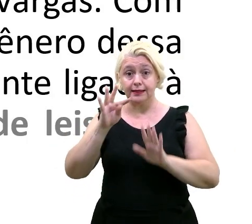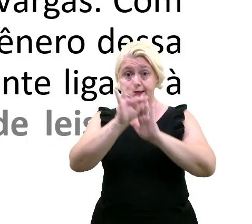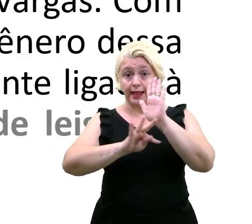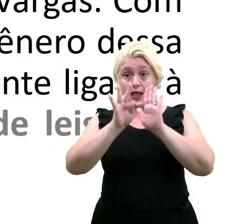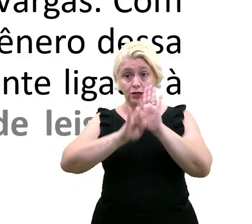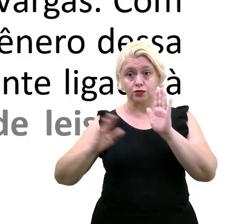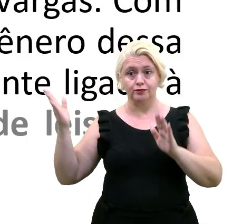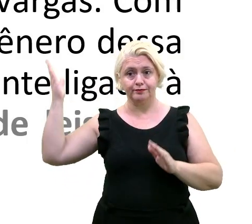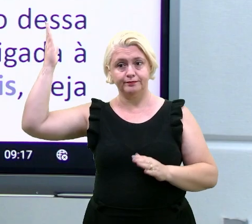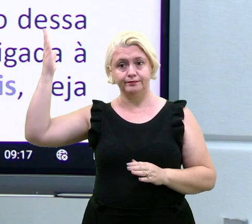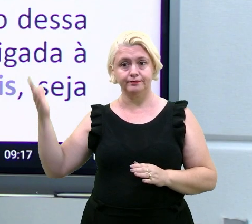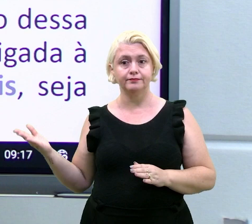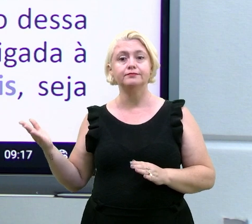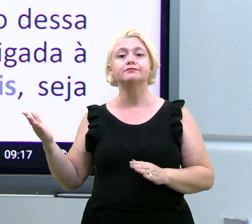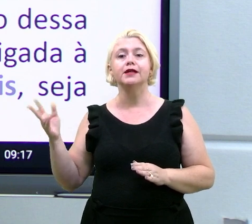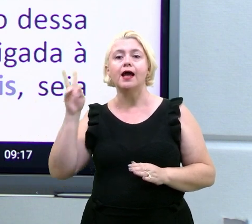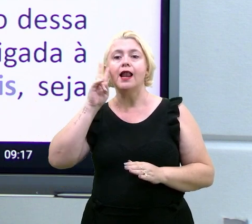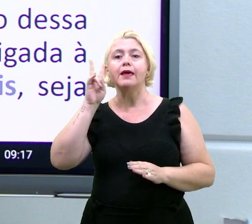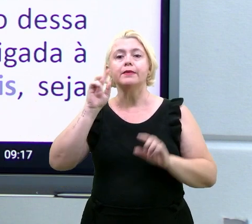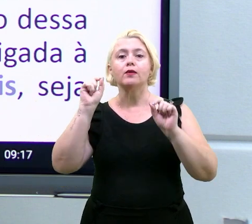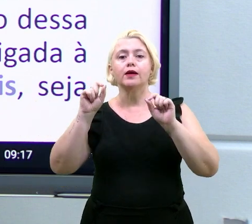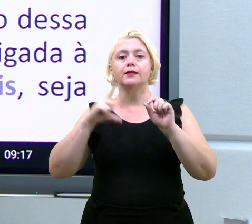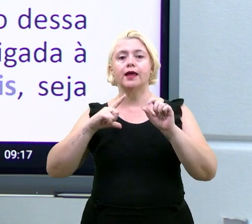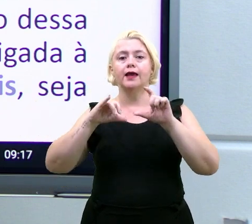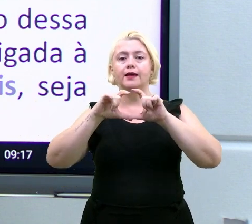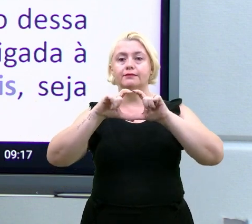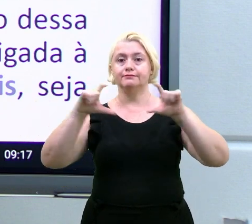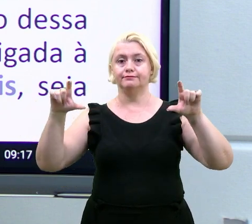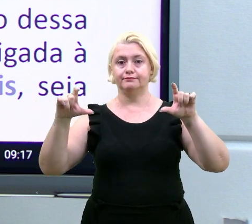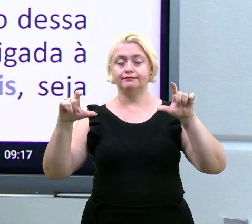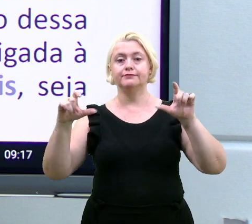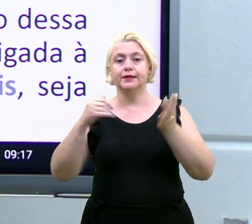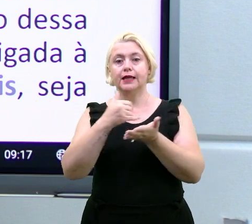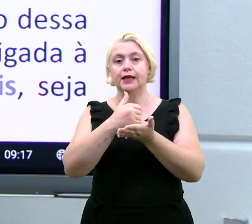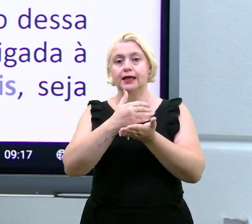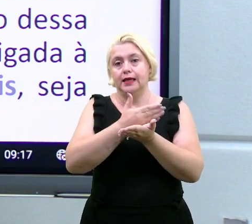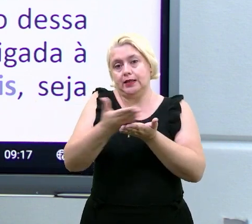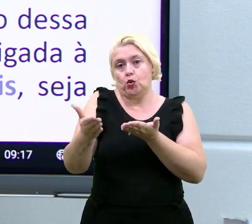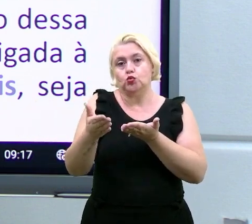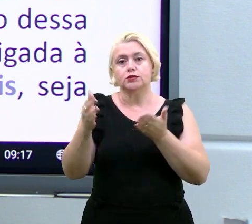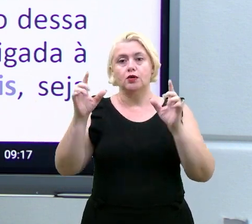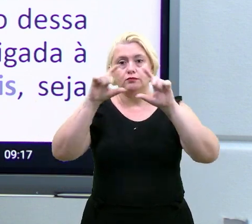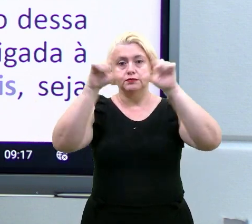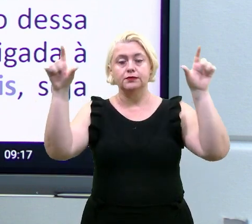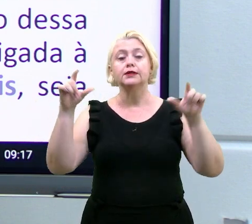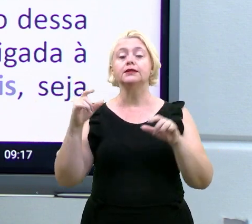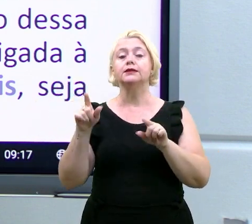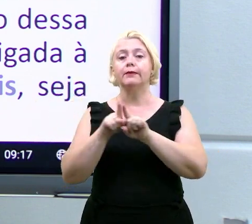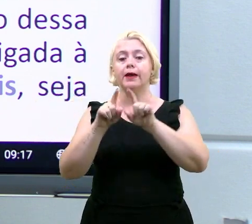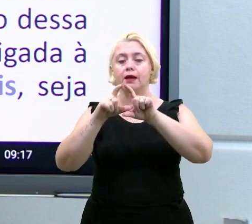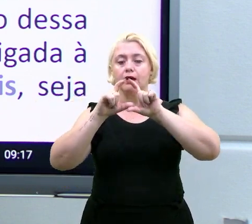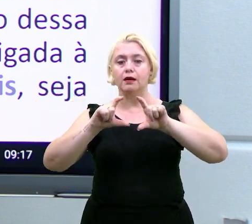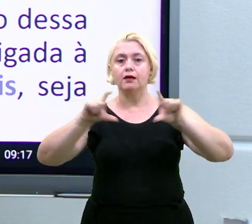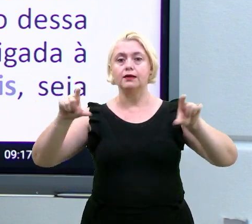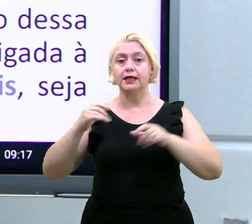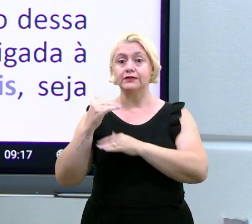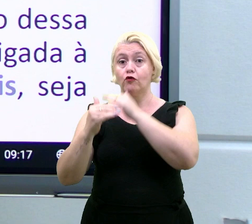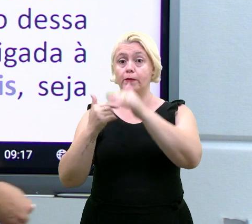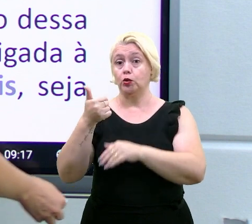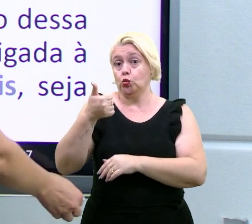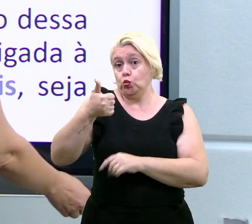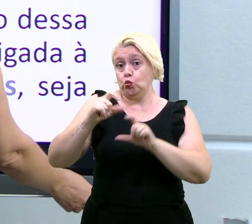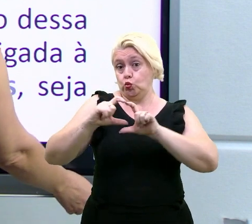para vocês nós temos a introdução no desenvolvimento um nós falamos sobre a questão